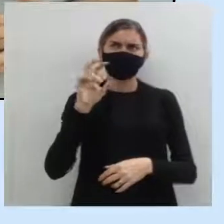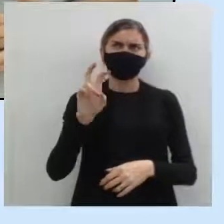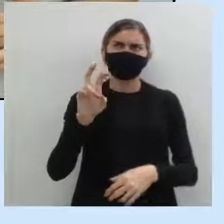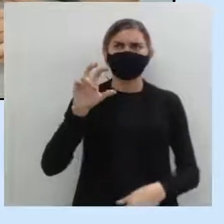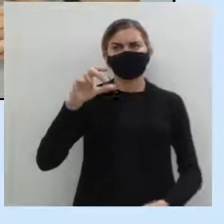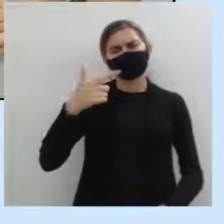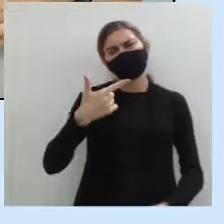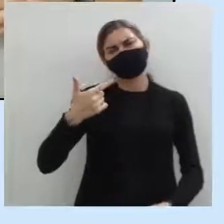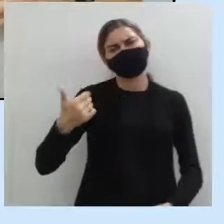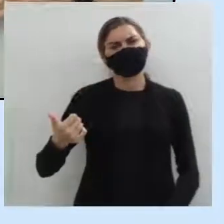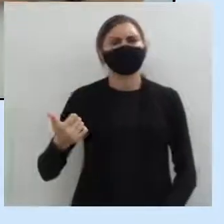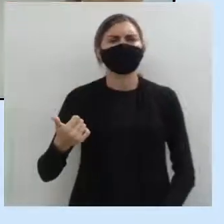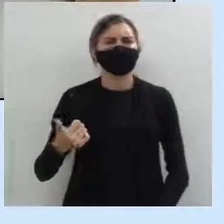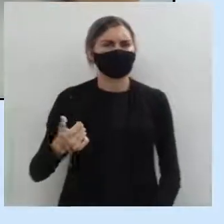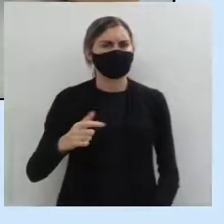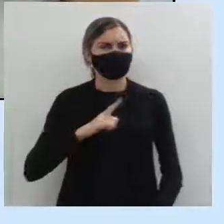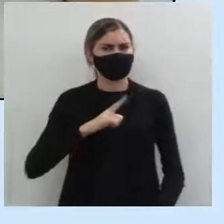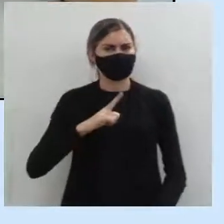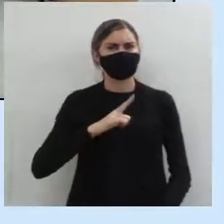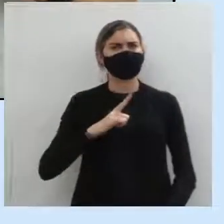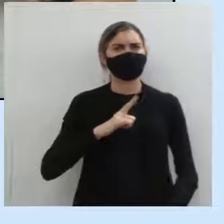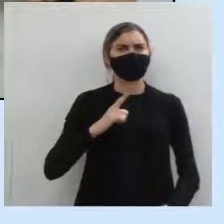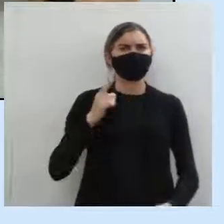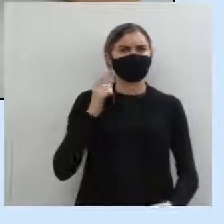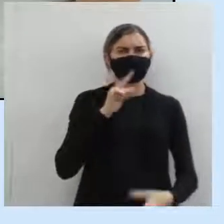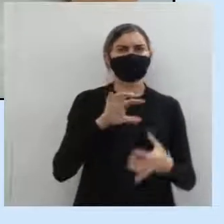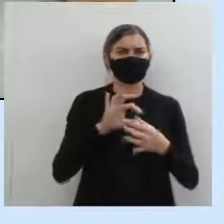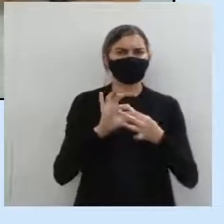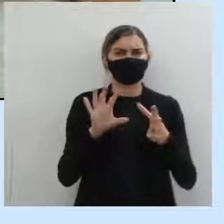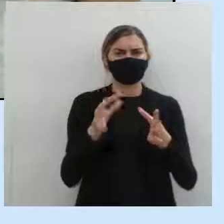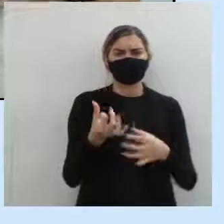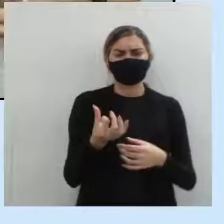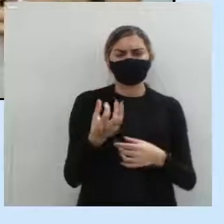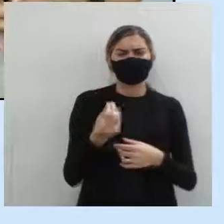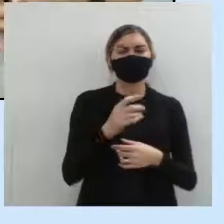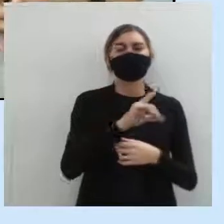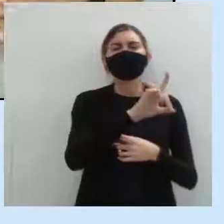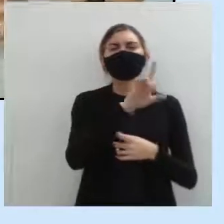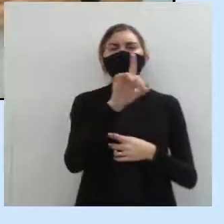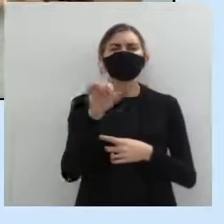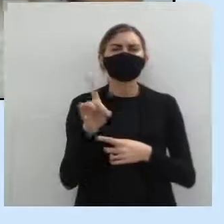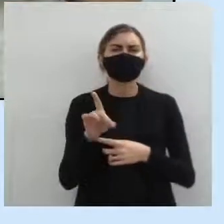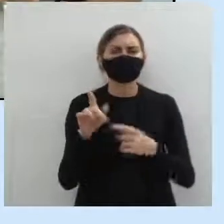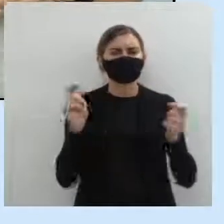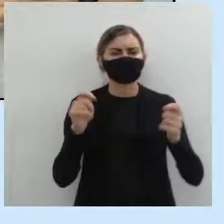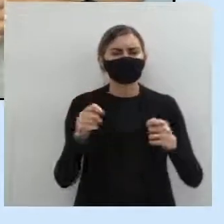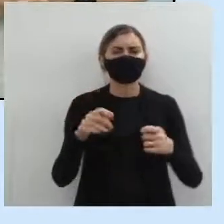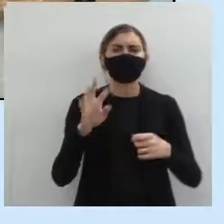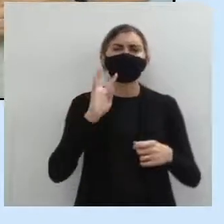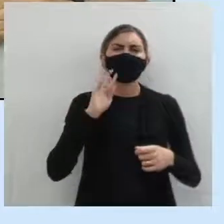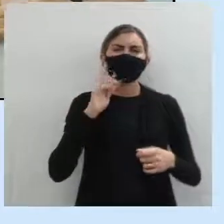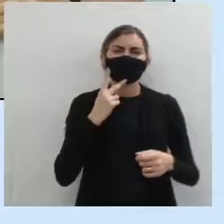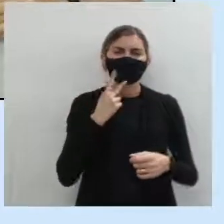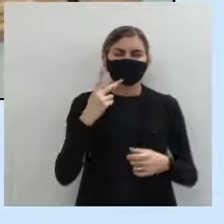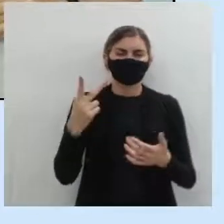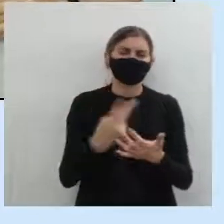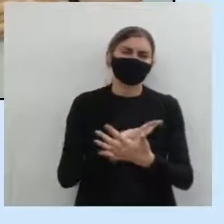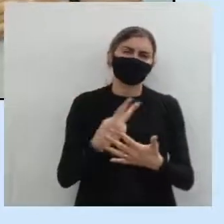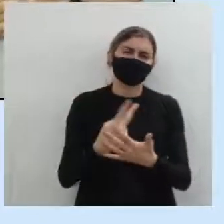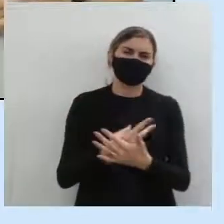1521, teve concedida 60 dias para que reconhecesse os seus